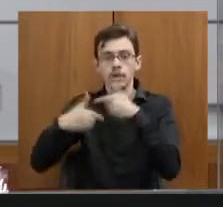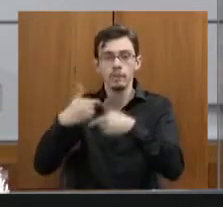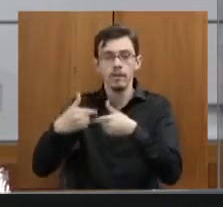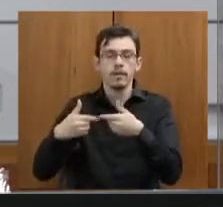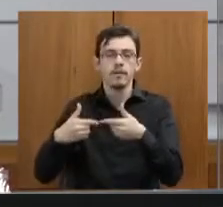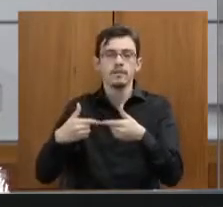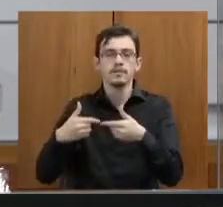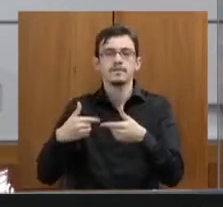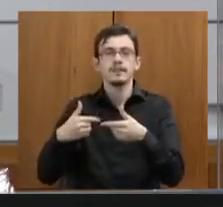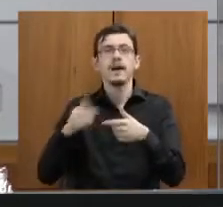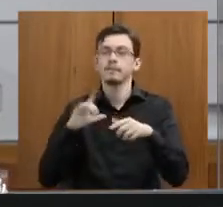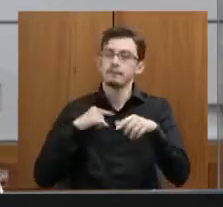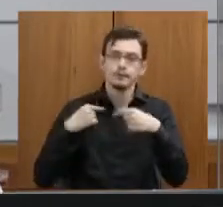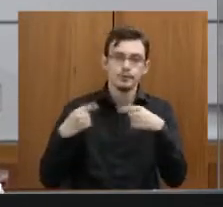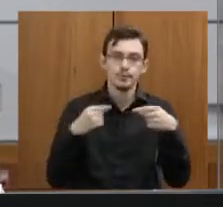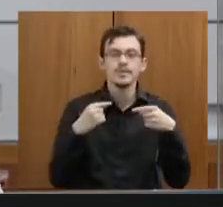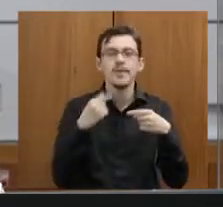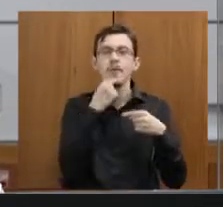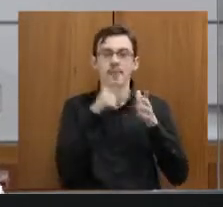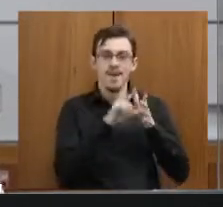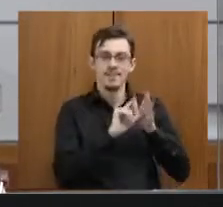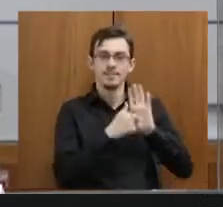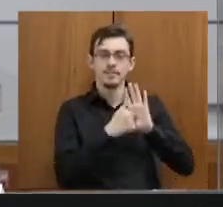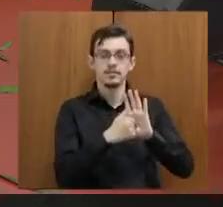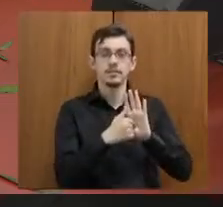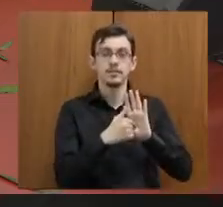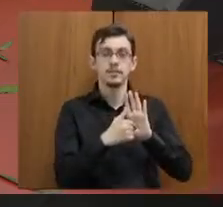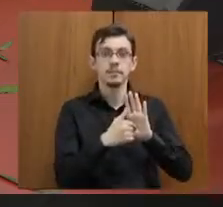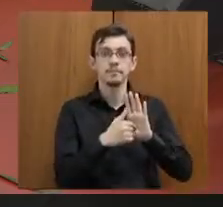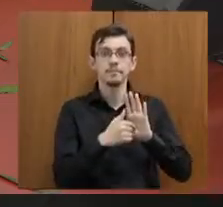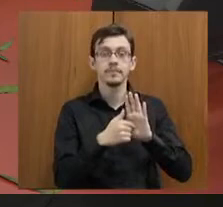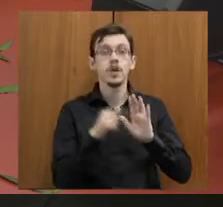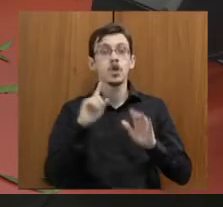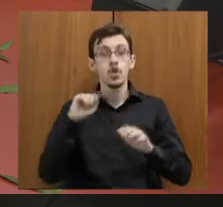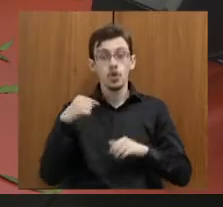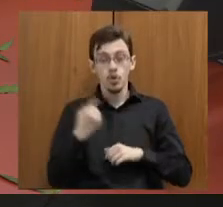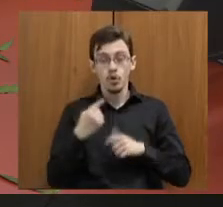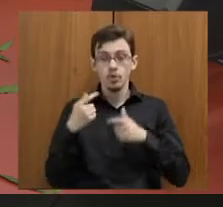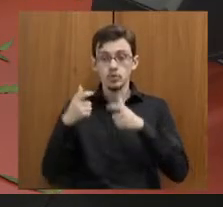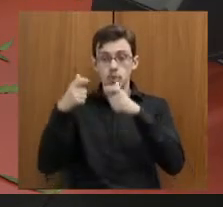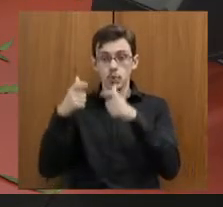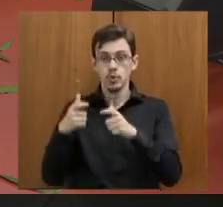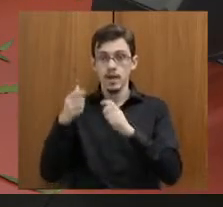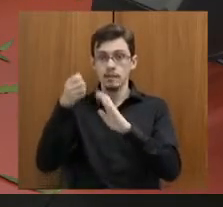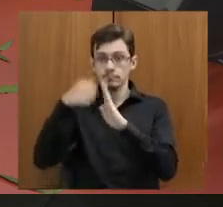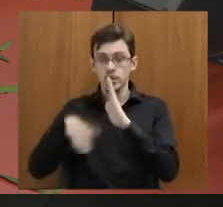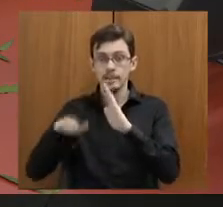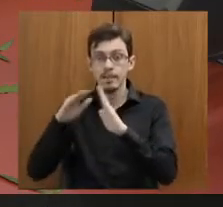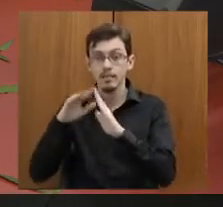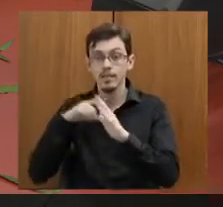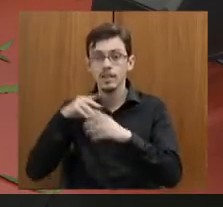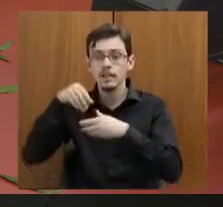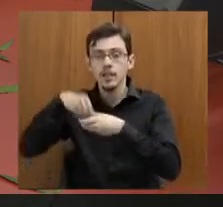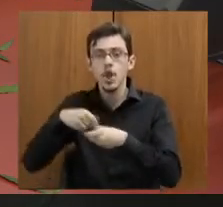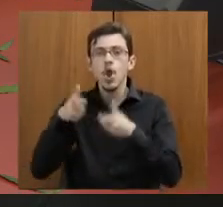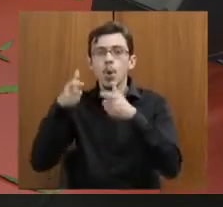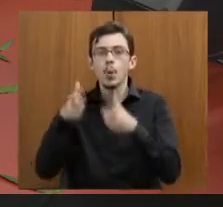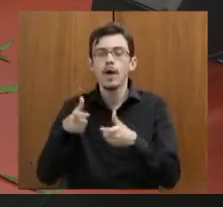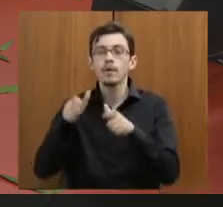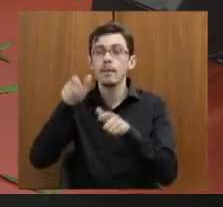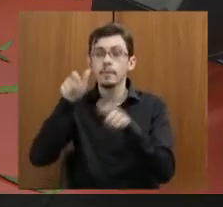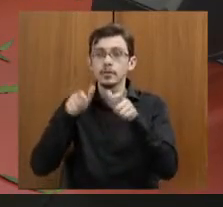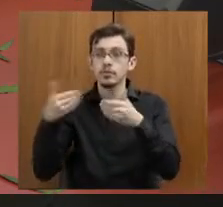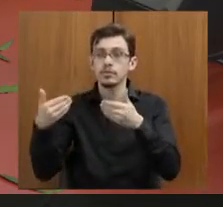aí foi aquela discussão que ele colocou aqui nós somos espaços de que de acolhimento de